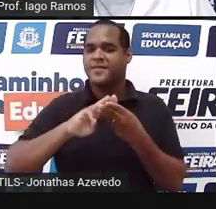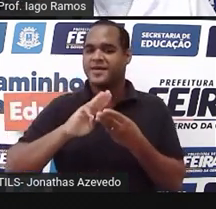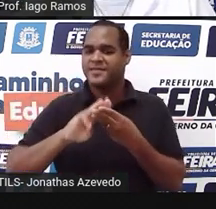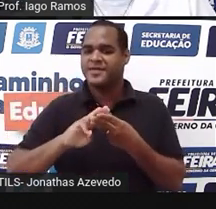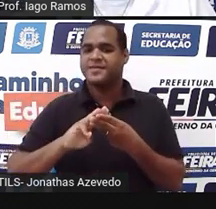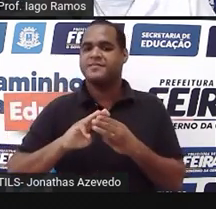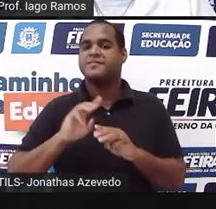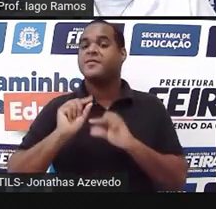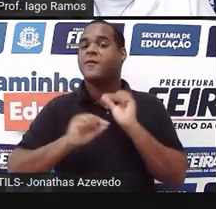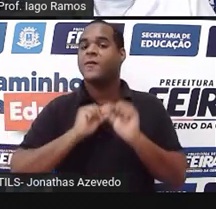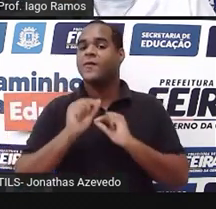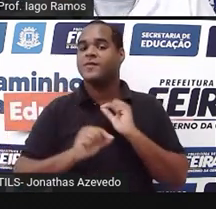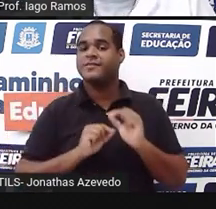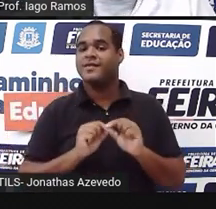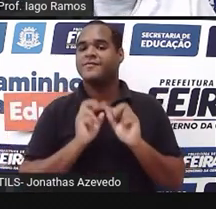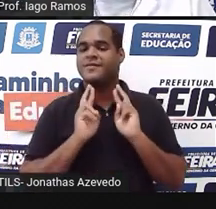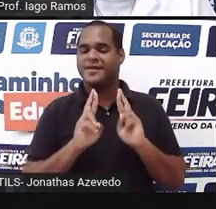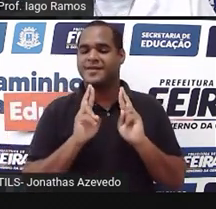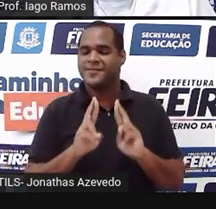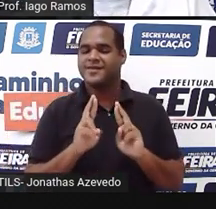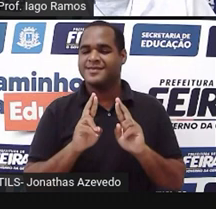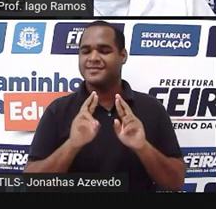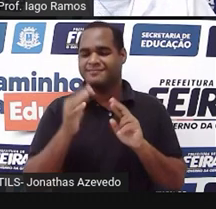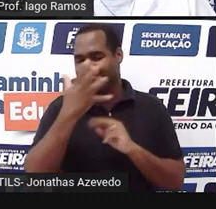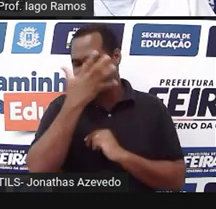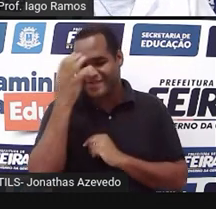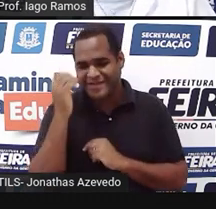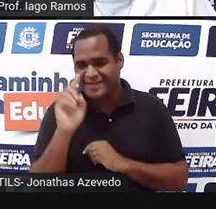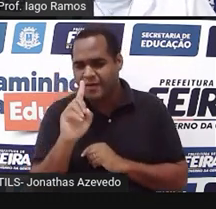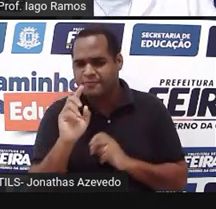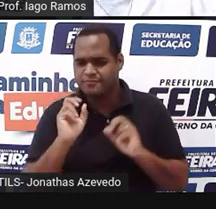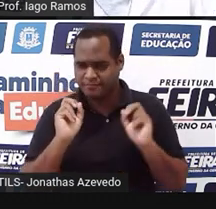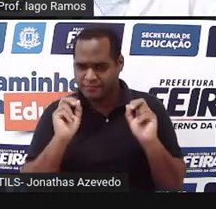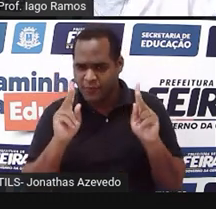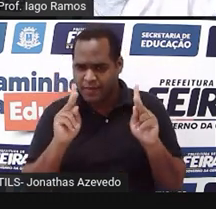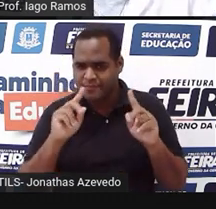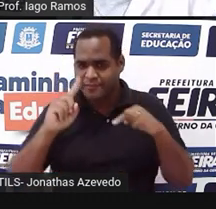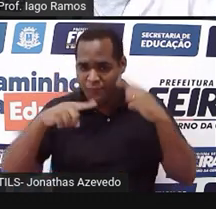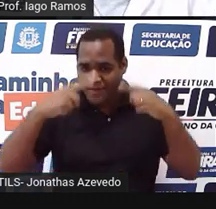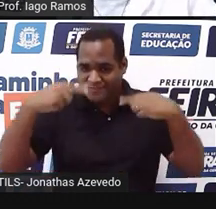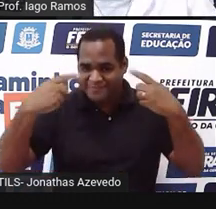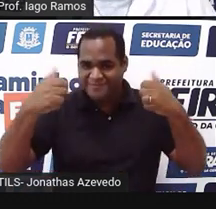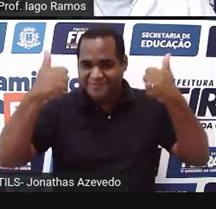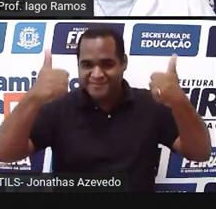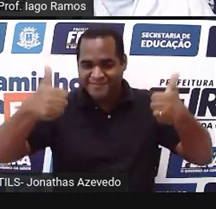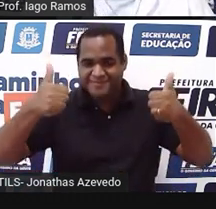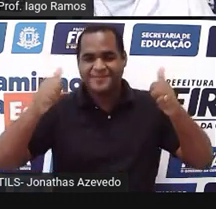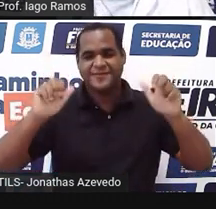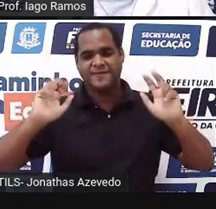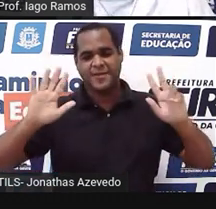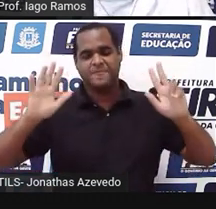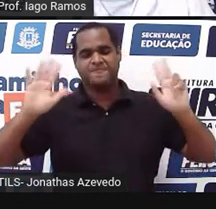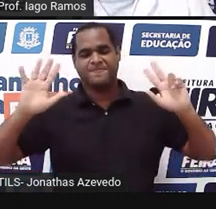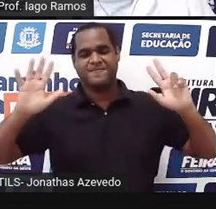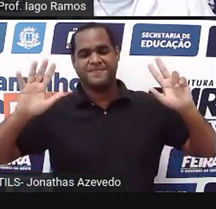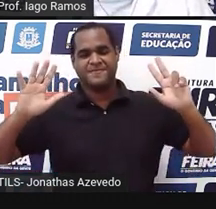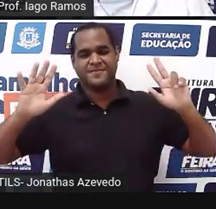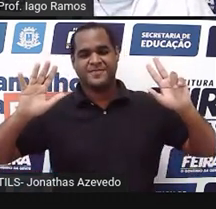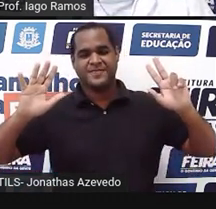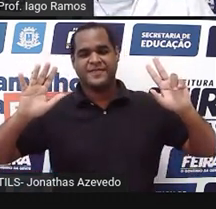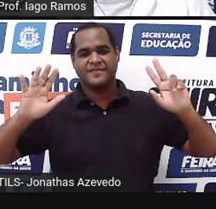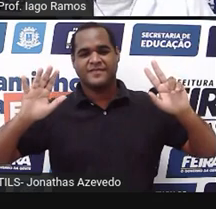matemática na verdade essa solução não esquece disso bom Até a próxima valeu vai